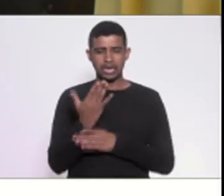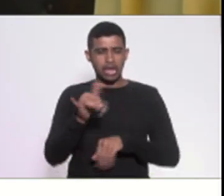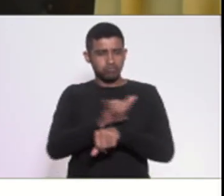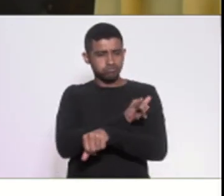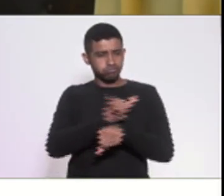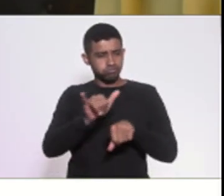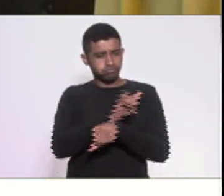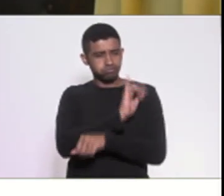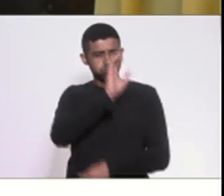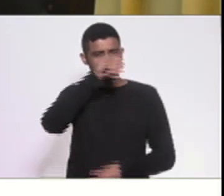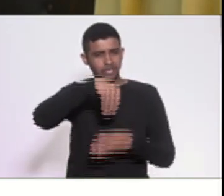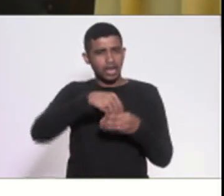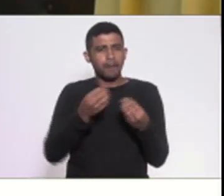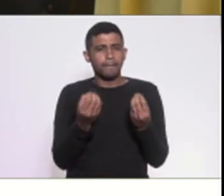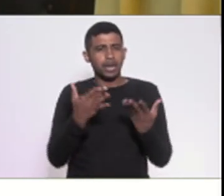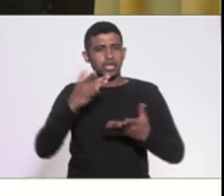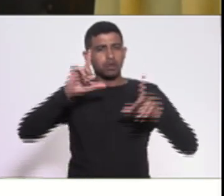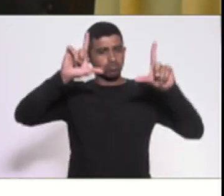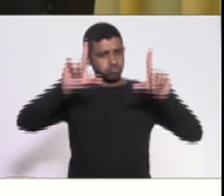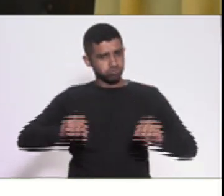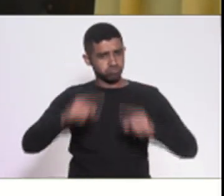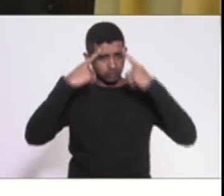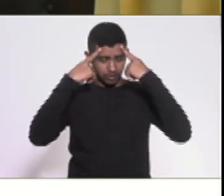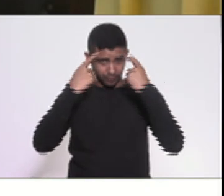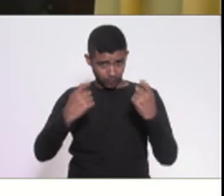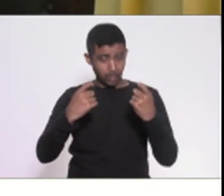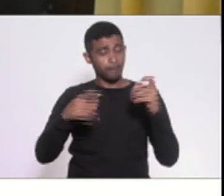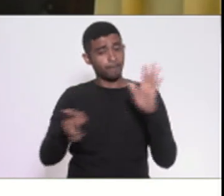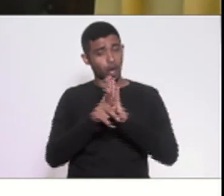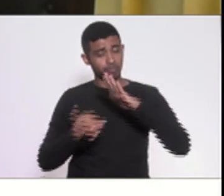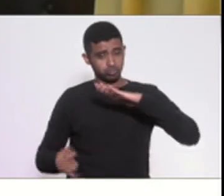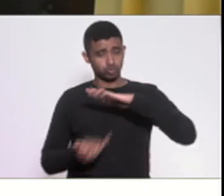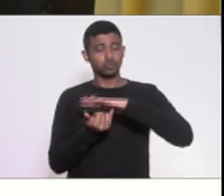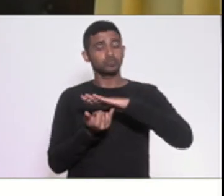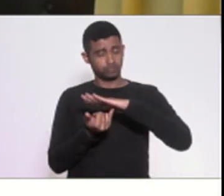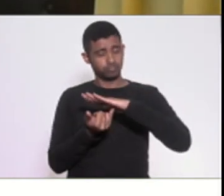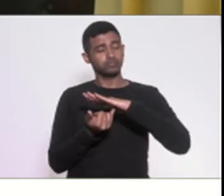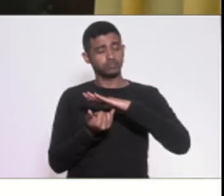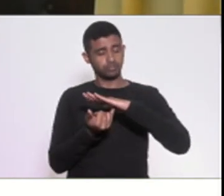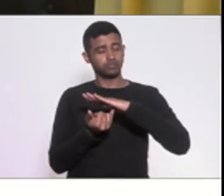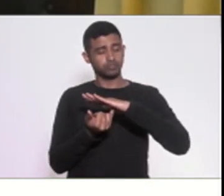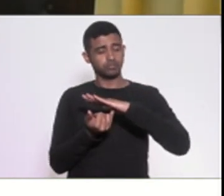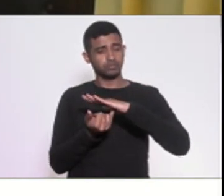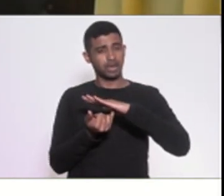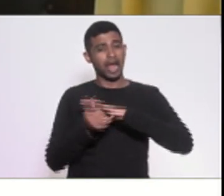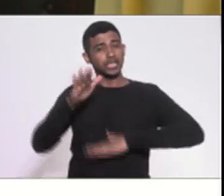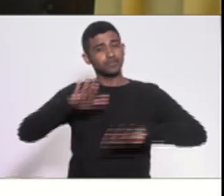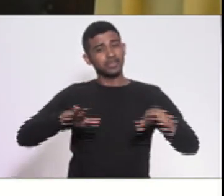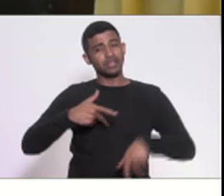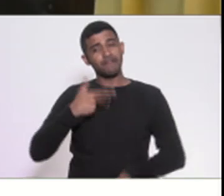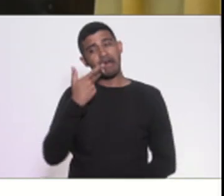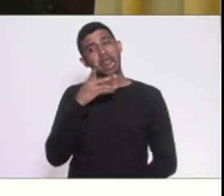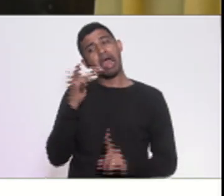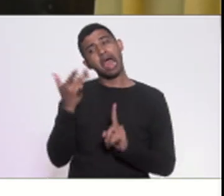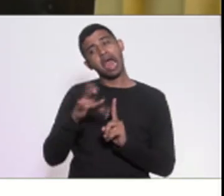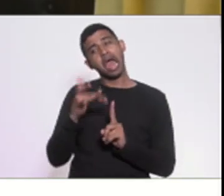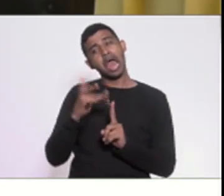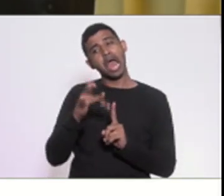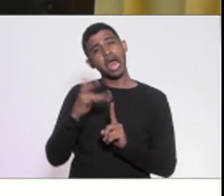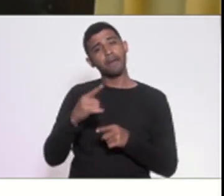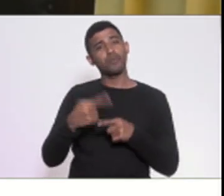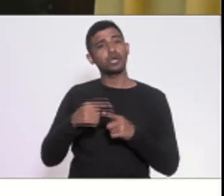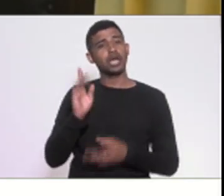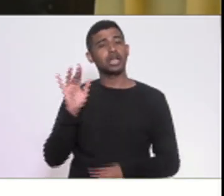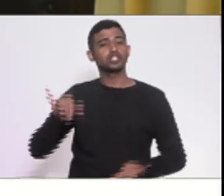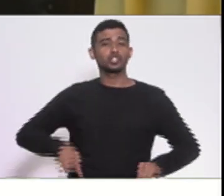estratégias internas para a redução das violências institucionais que revitimizam as mulheres em situação de violência